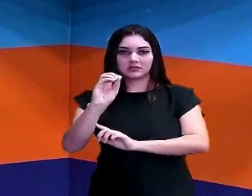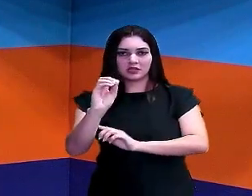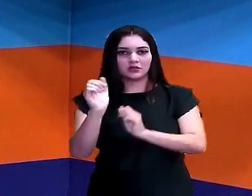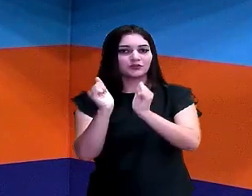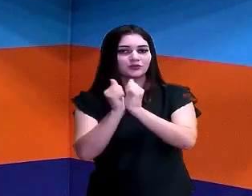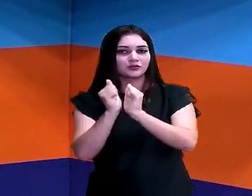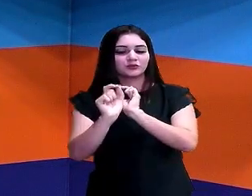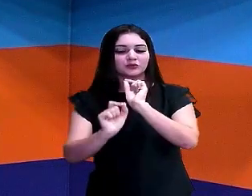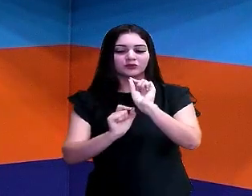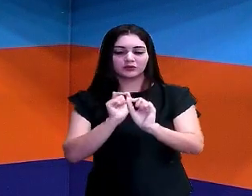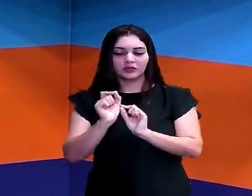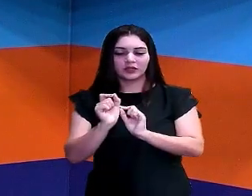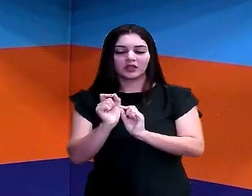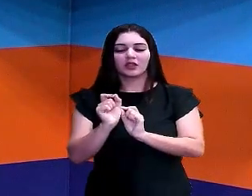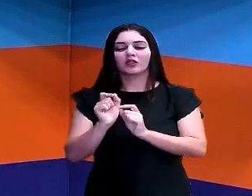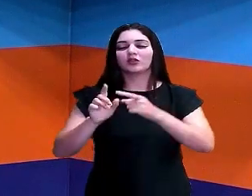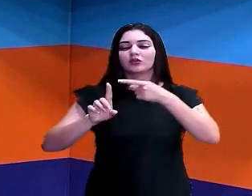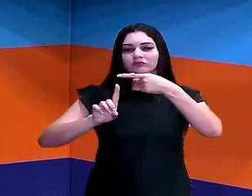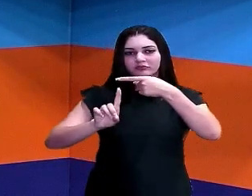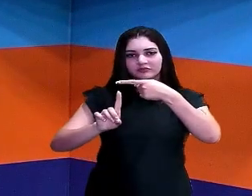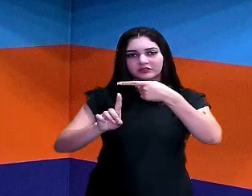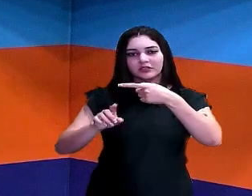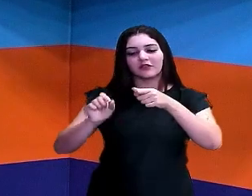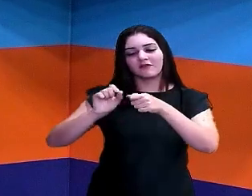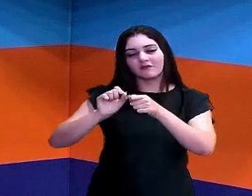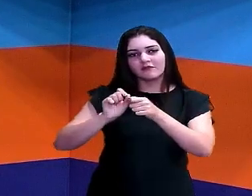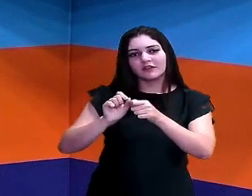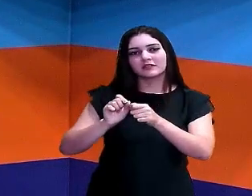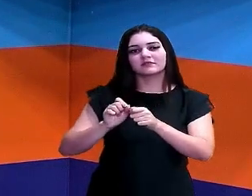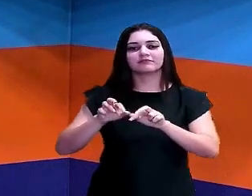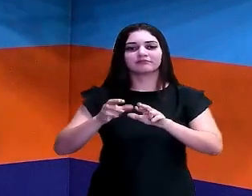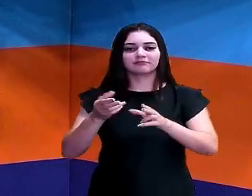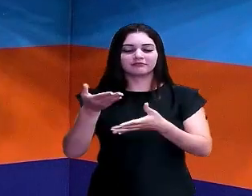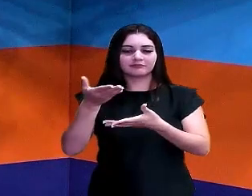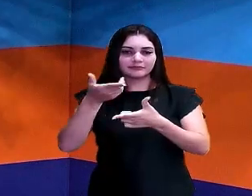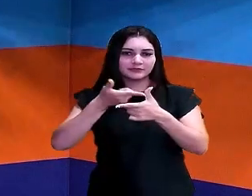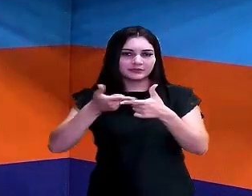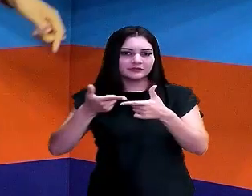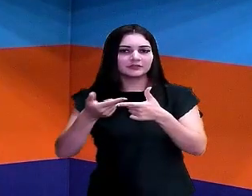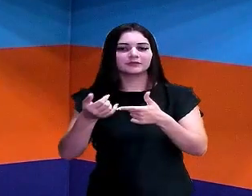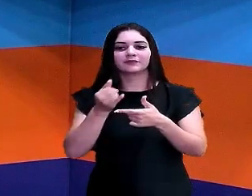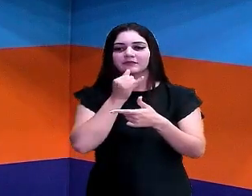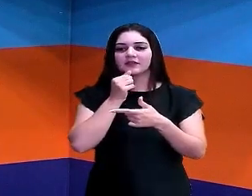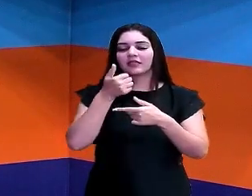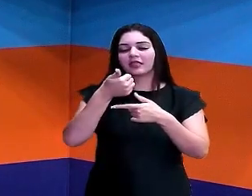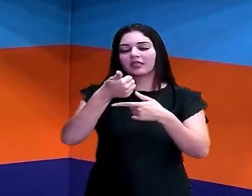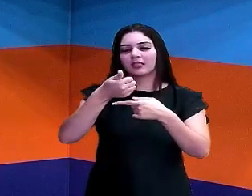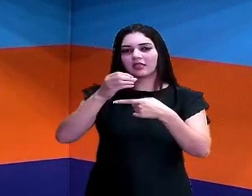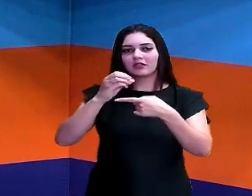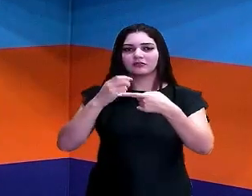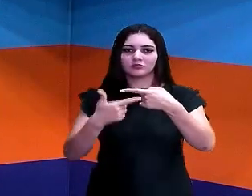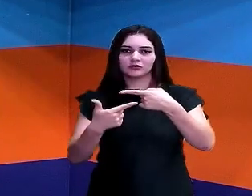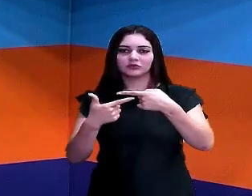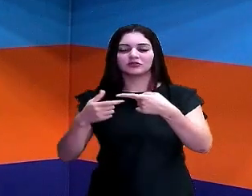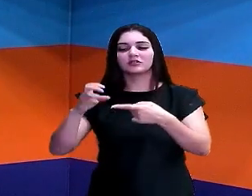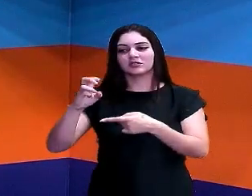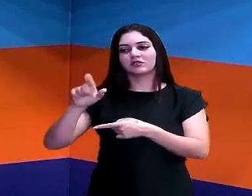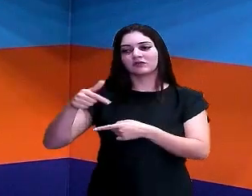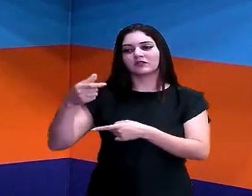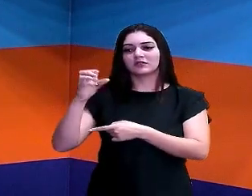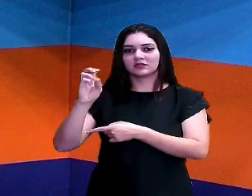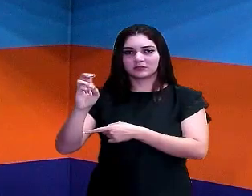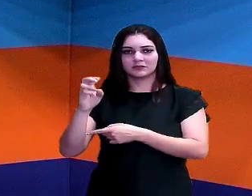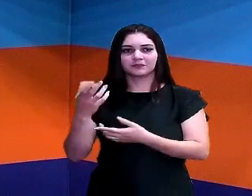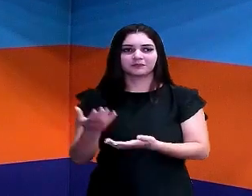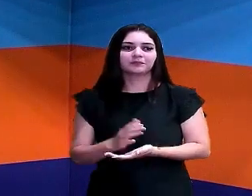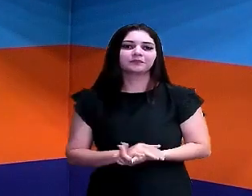do dividendo e faço a divisão. 10 dividido por 2, 5, 0,5, tá? Então, se